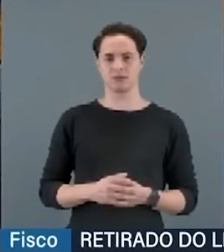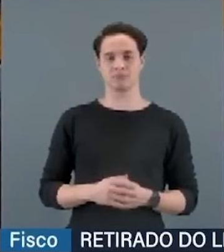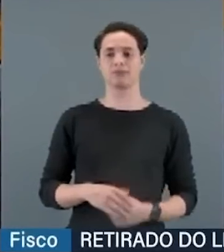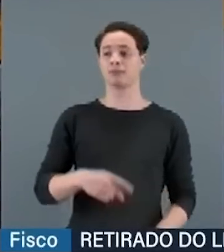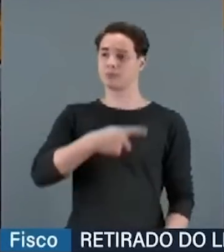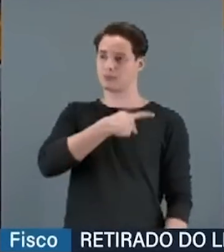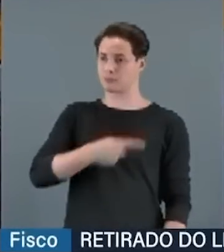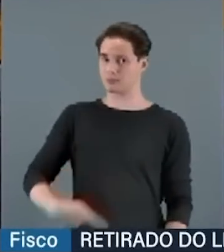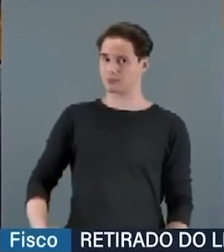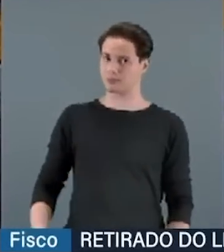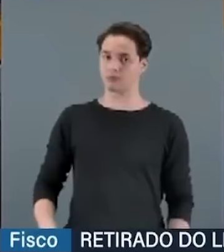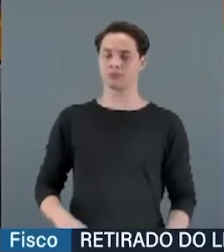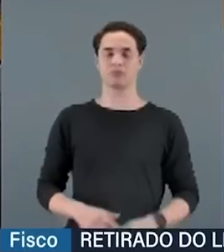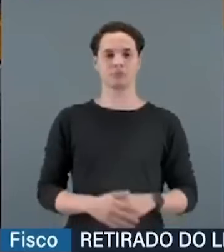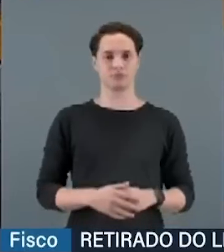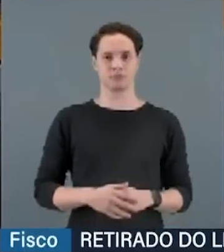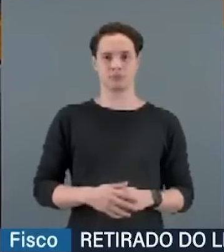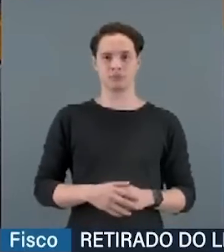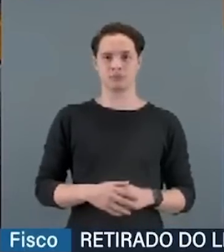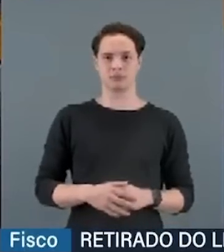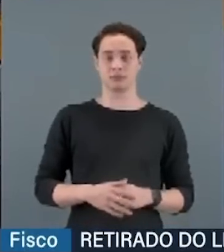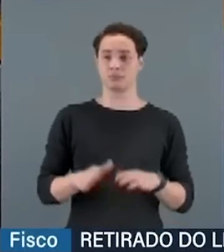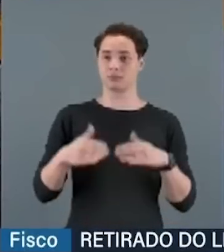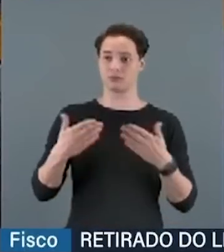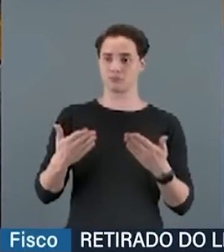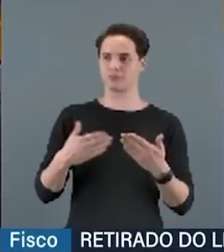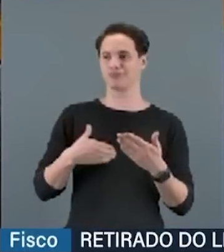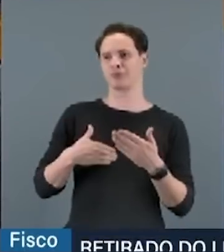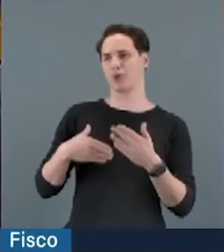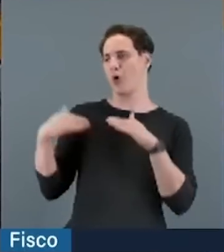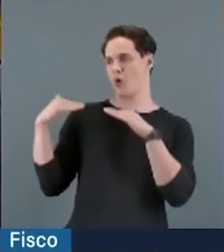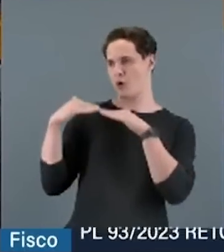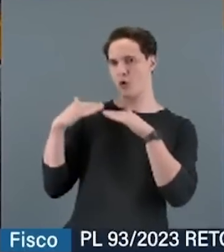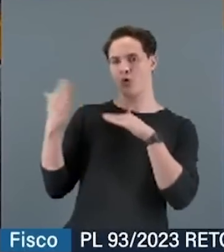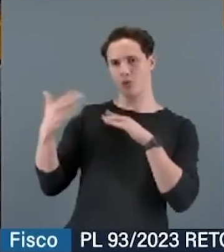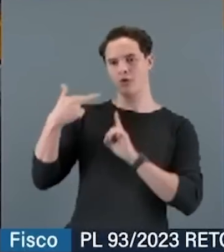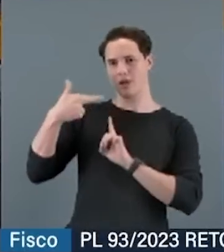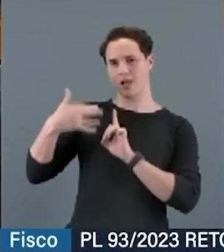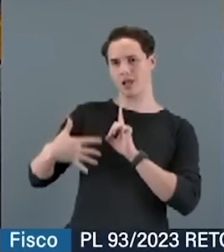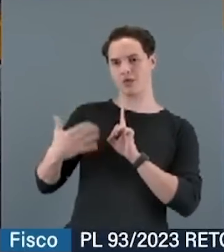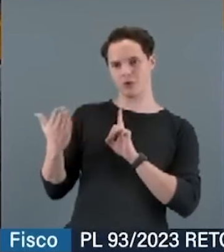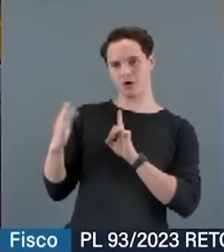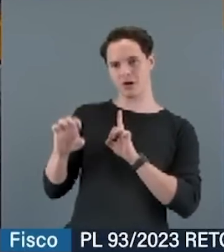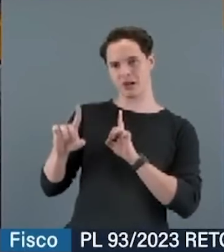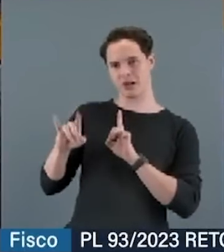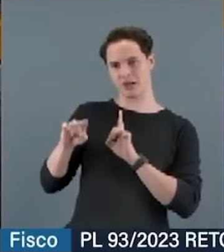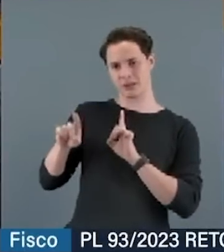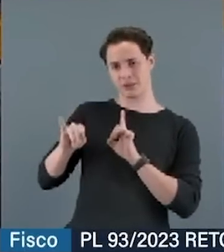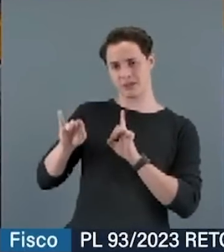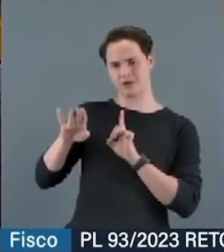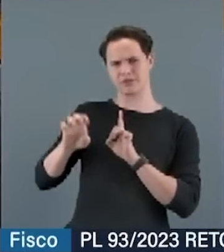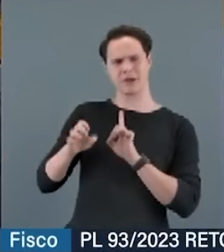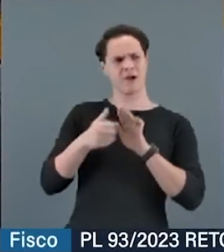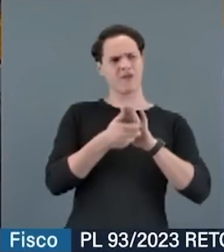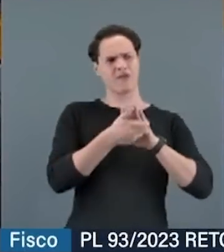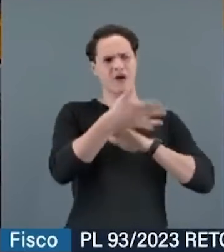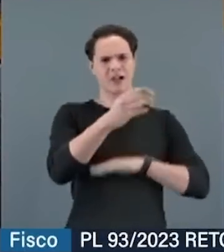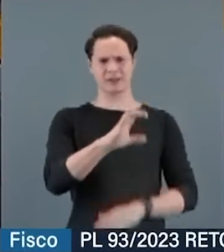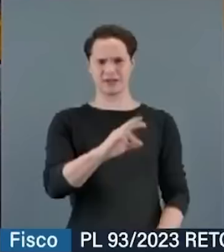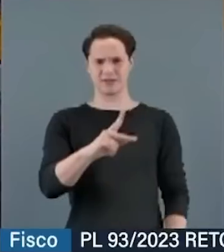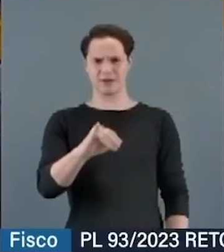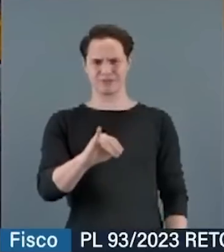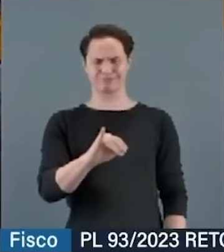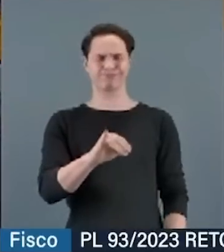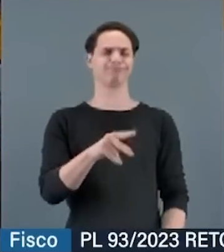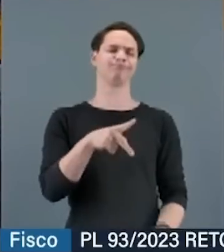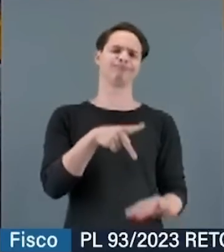Presidente, de fato, corroborando aqui com a nossa relatora, em diversas CPIs, realmente esse